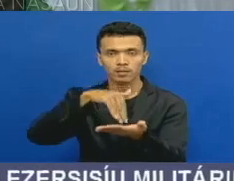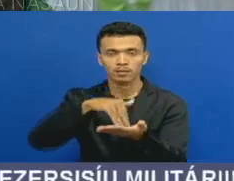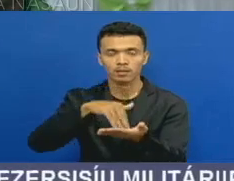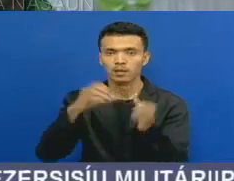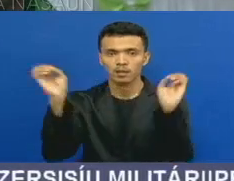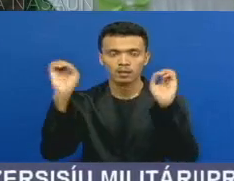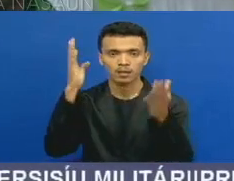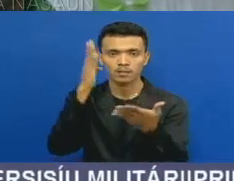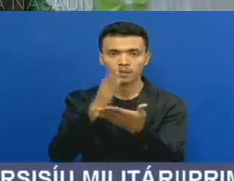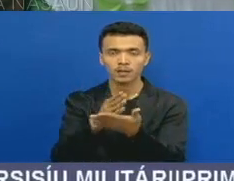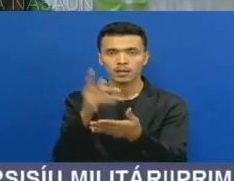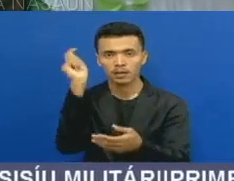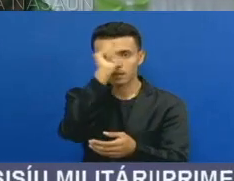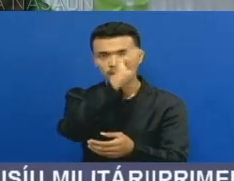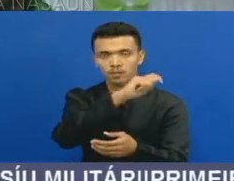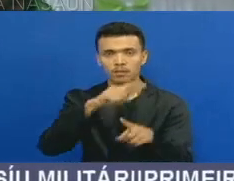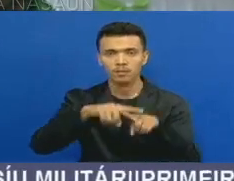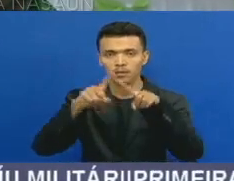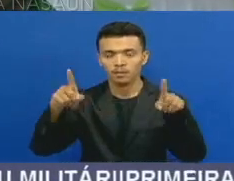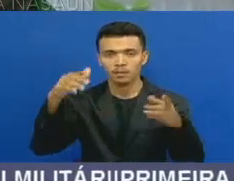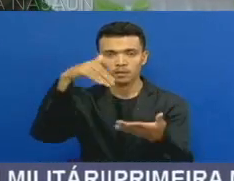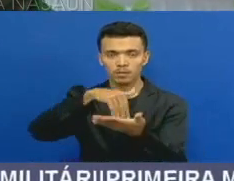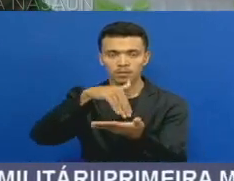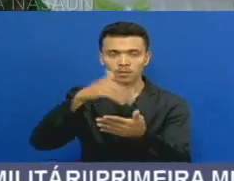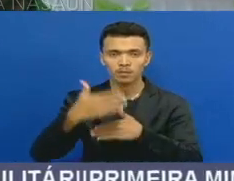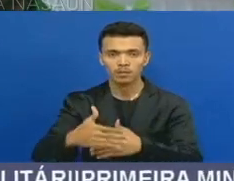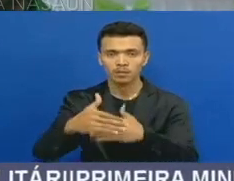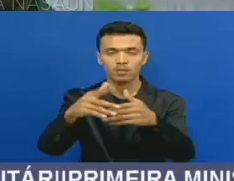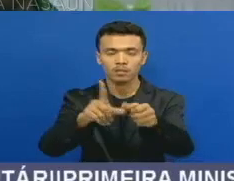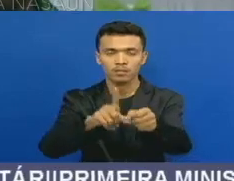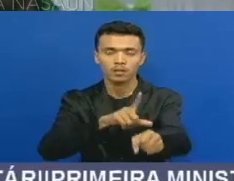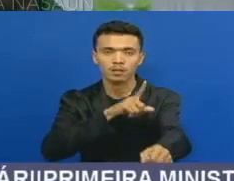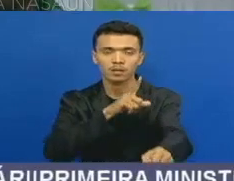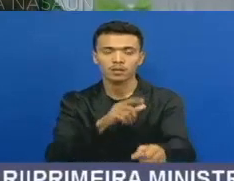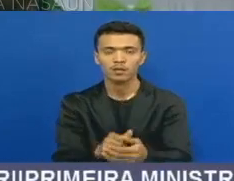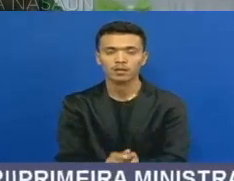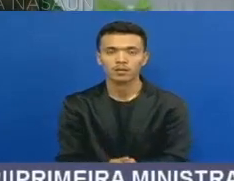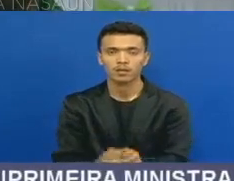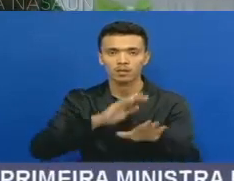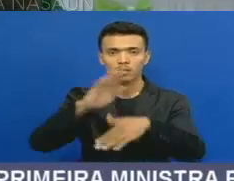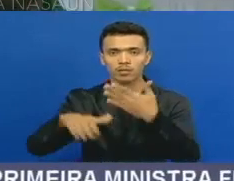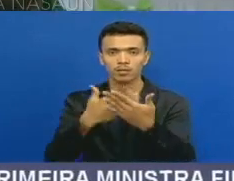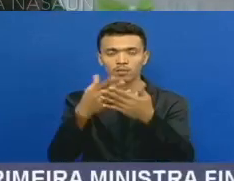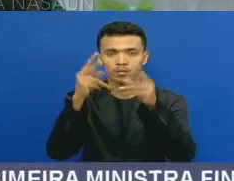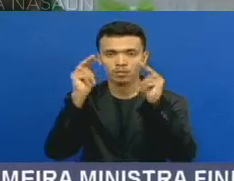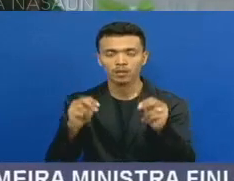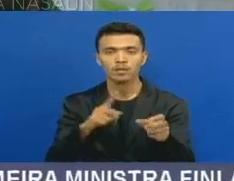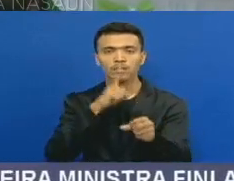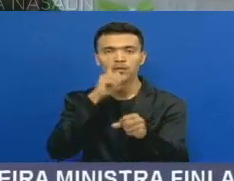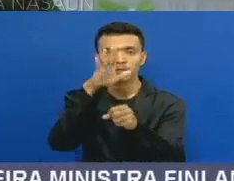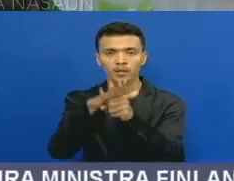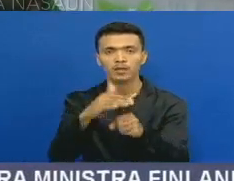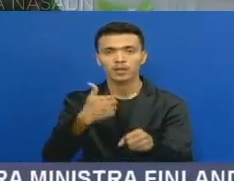e a tempo e me gradua, mas estuda ne, no processo de Narok. Ne, engenheiro Rototo tem que complementar ne a